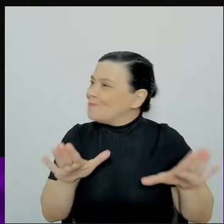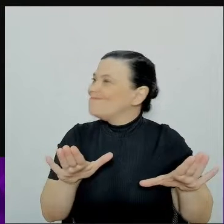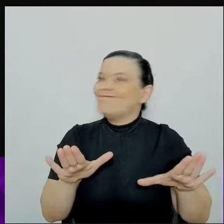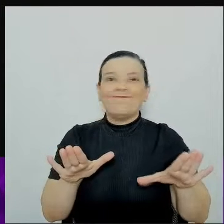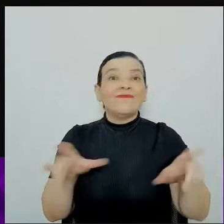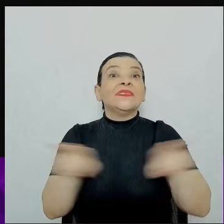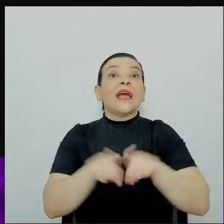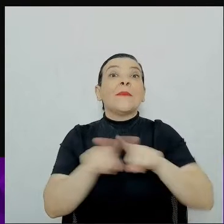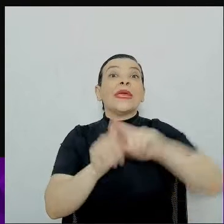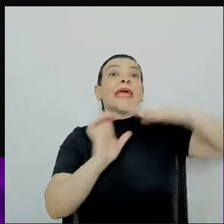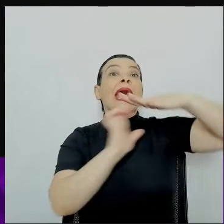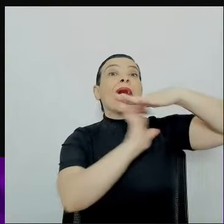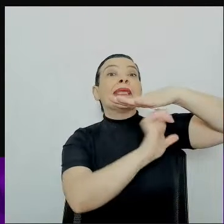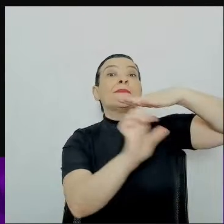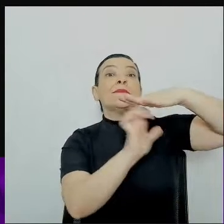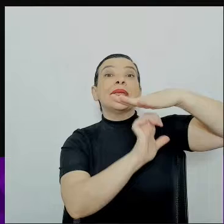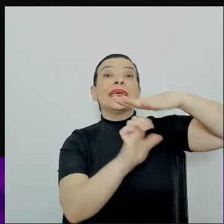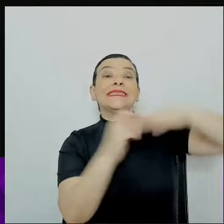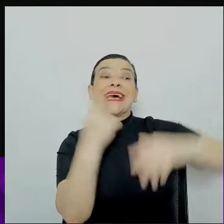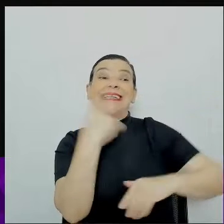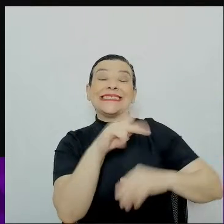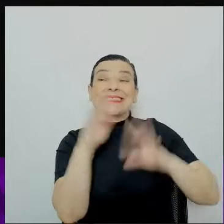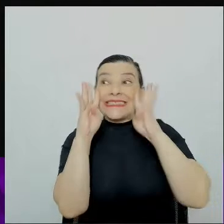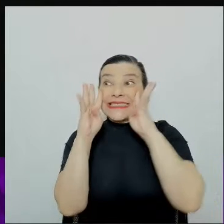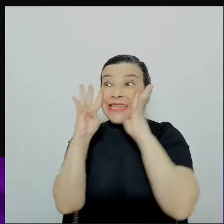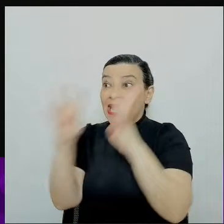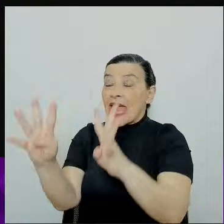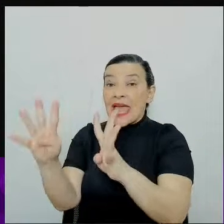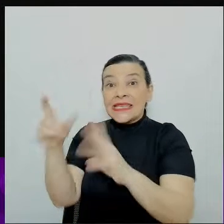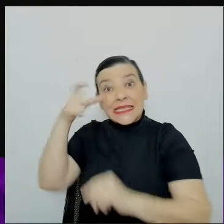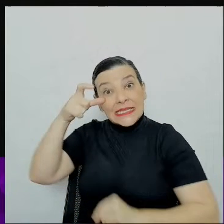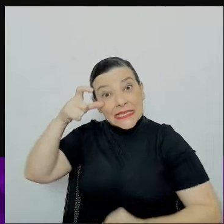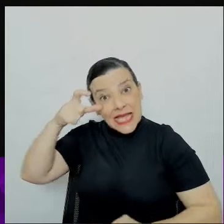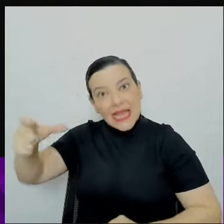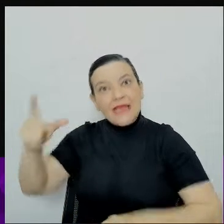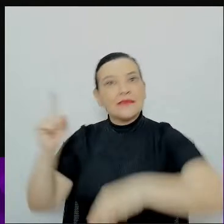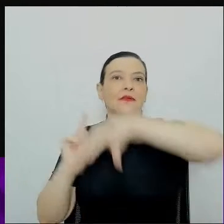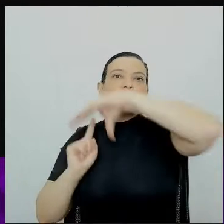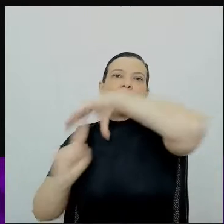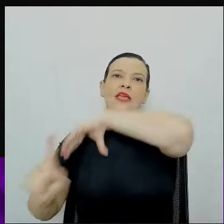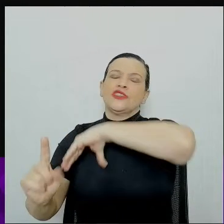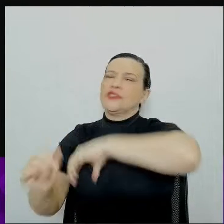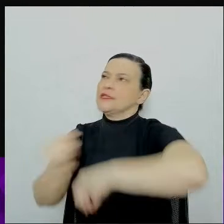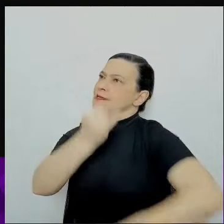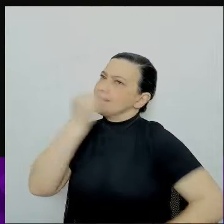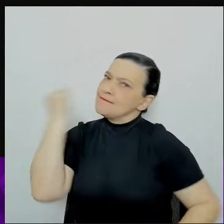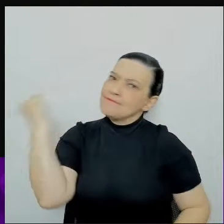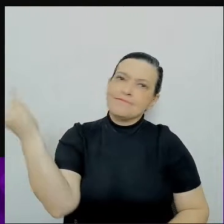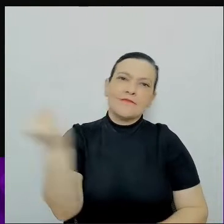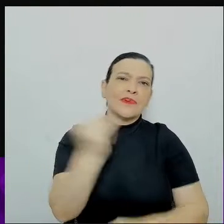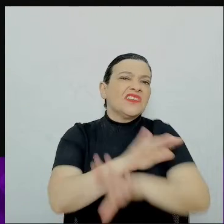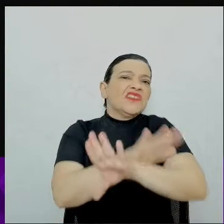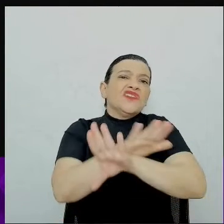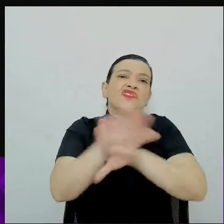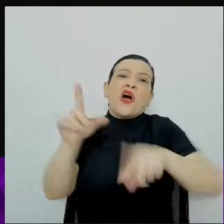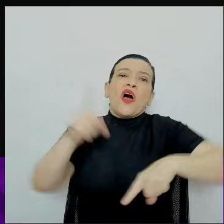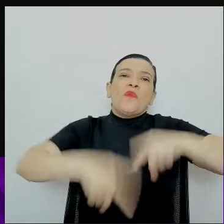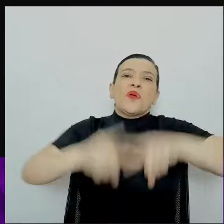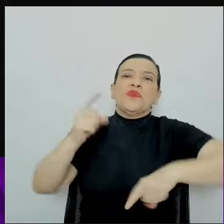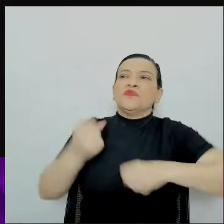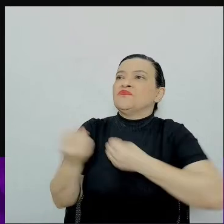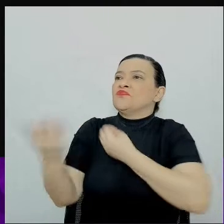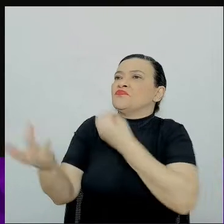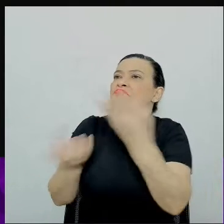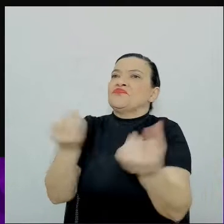importando comigo, porque é isso que eu quero. E isso significa pensar em algo além de simplesmente criar